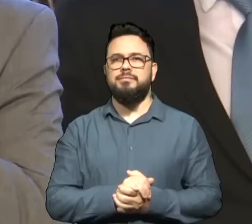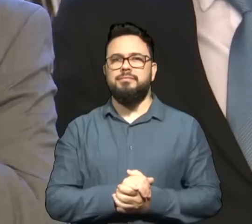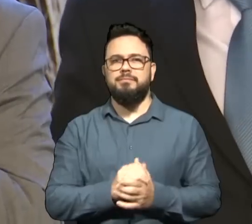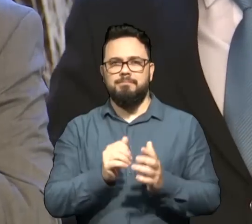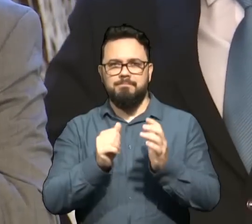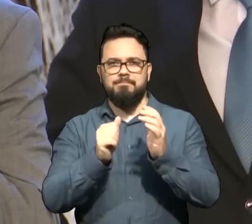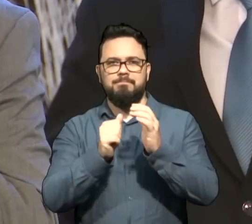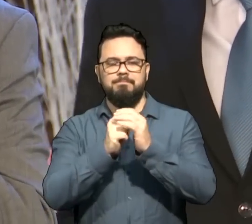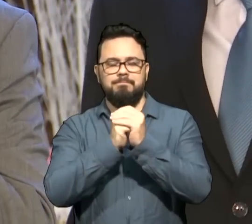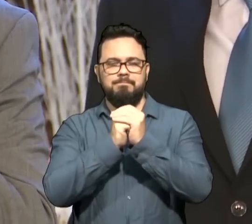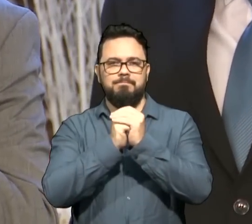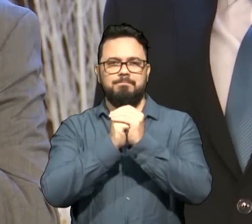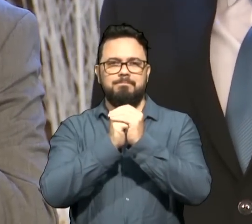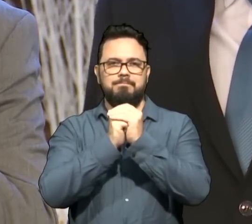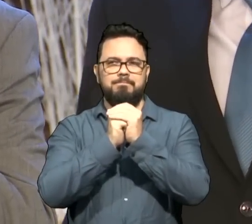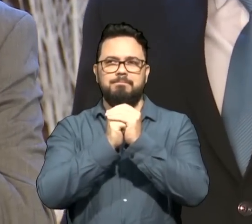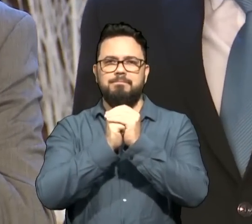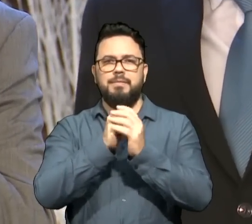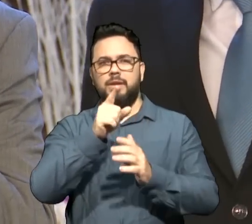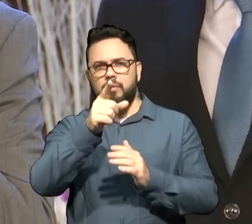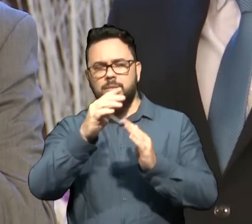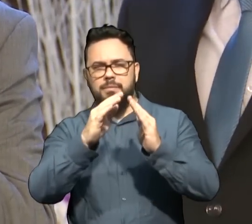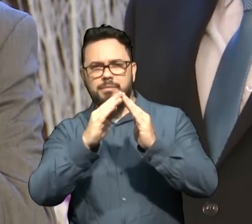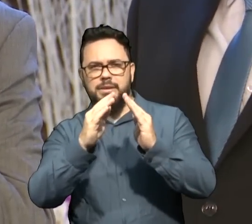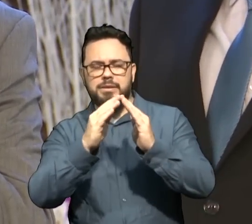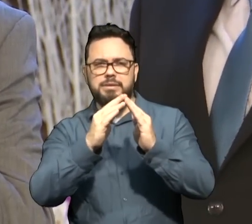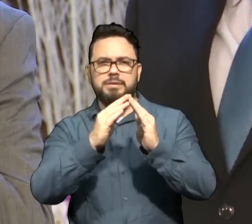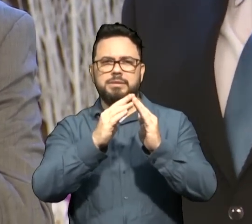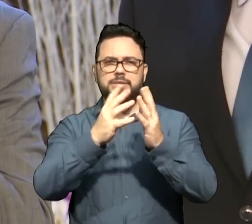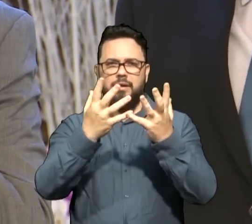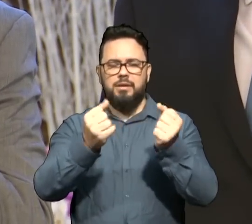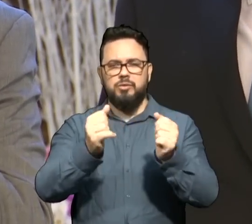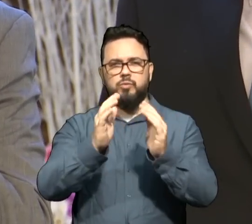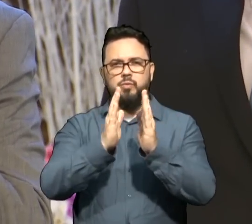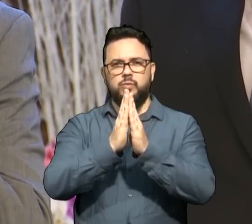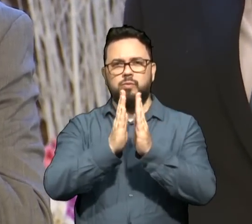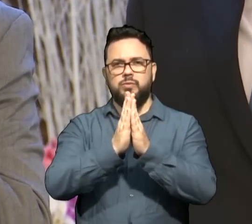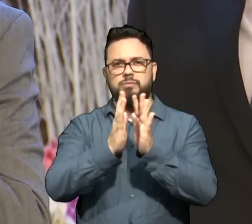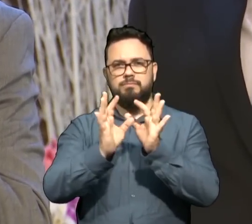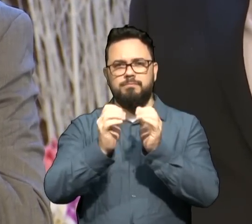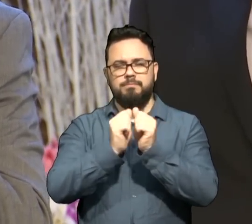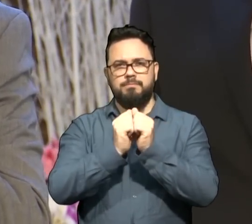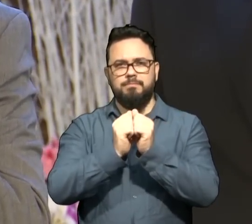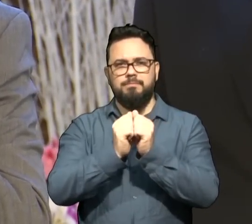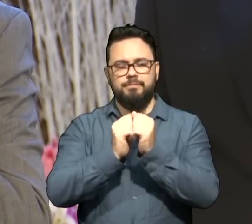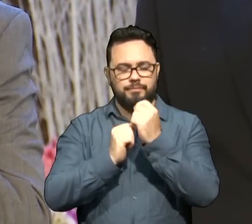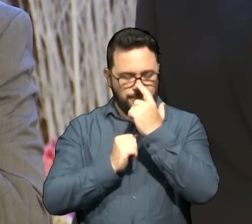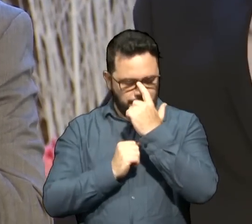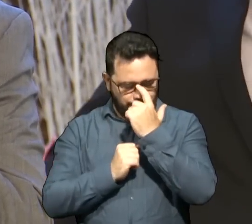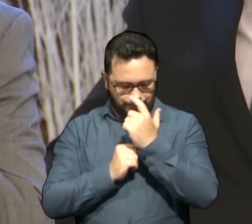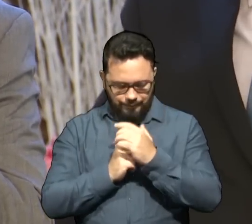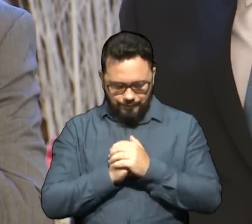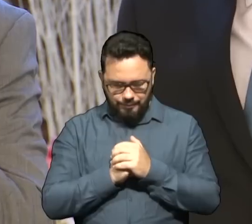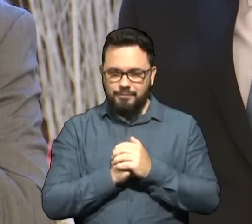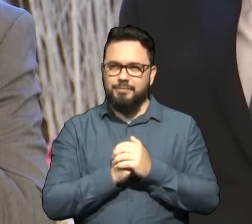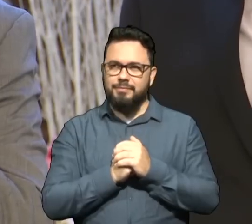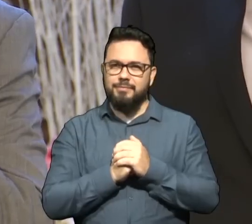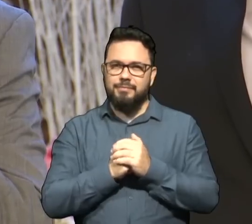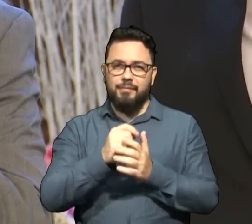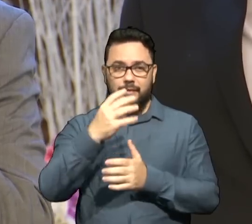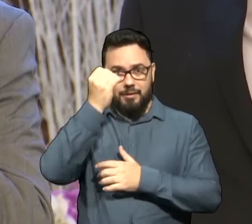Oremos nesse momento você que está em casa incline sua Fronte comigo não